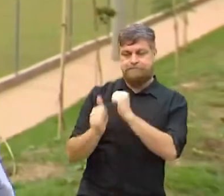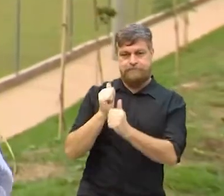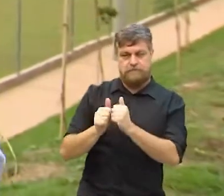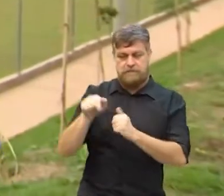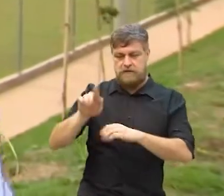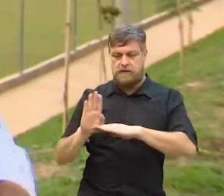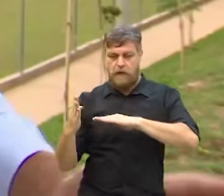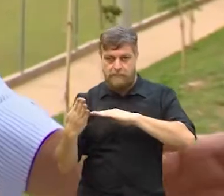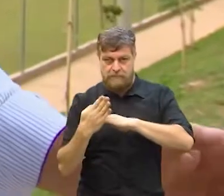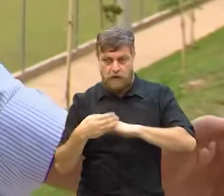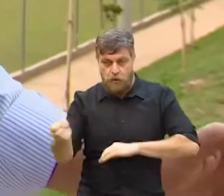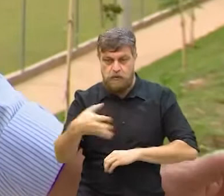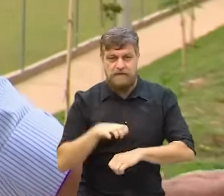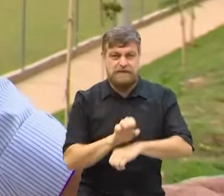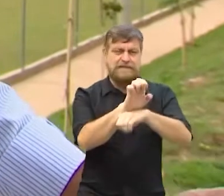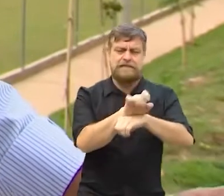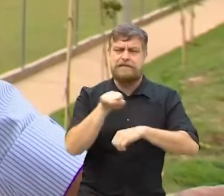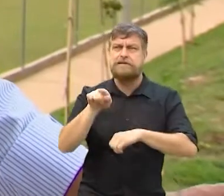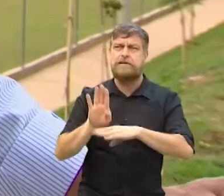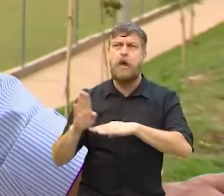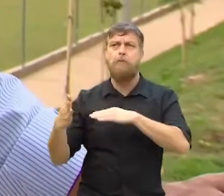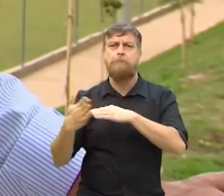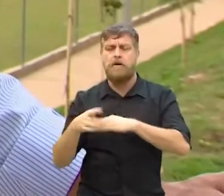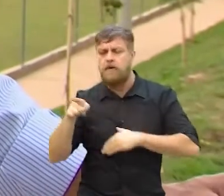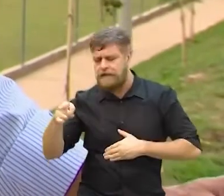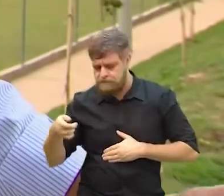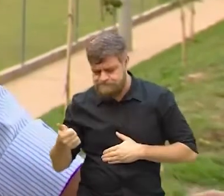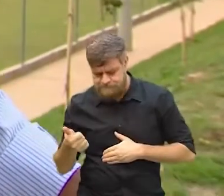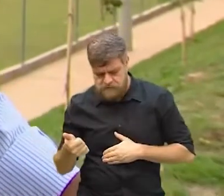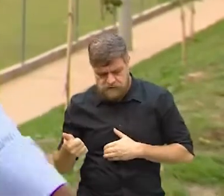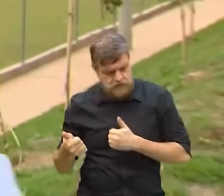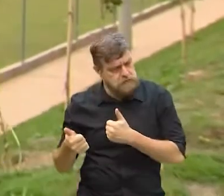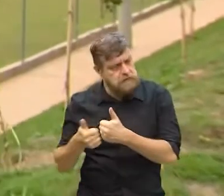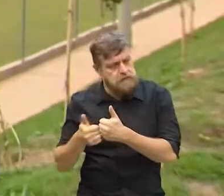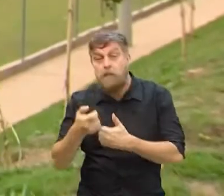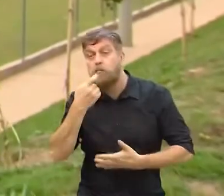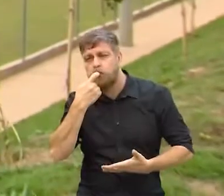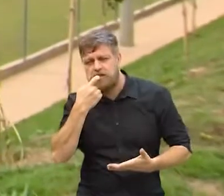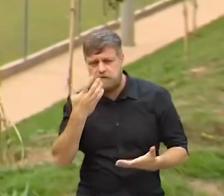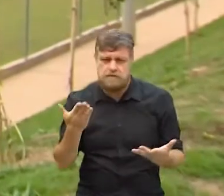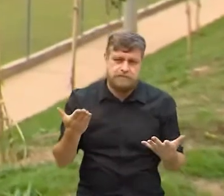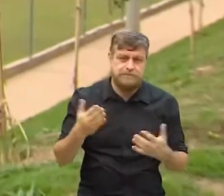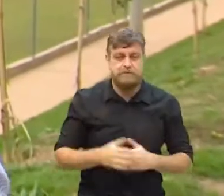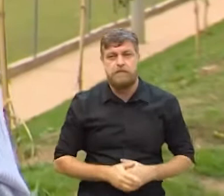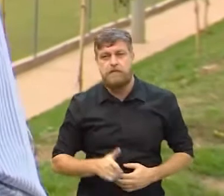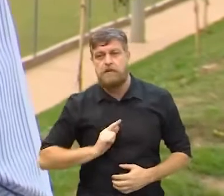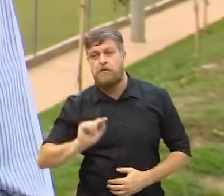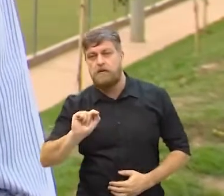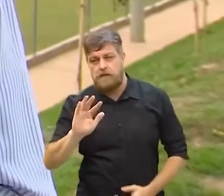aqui do bairro Nova Esperança, da Vila Nova Esperança e também do bairro ao lado